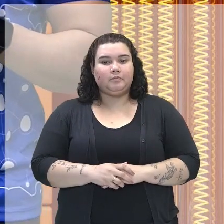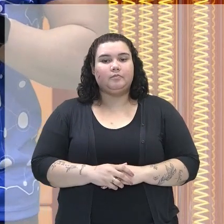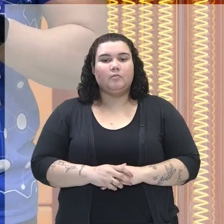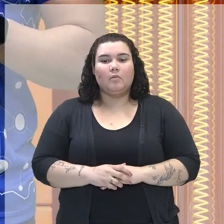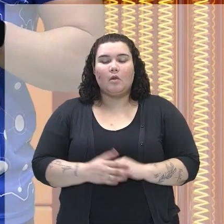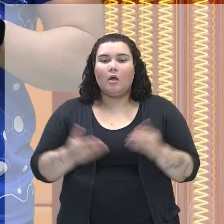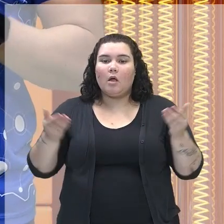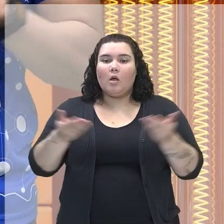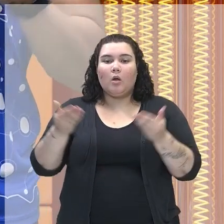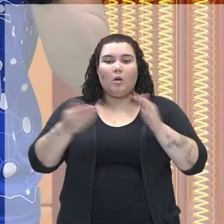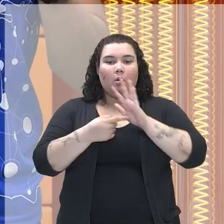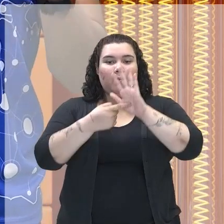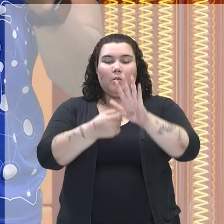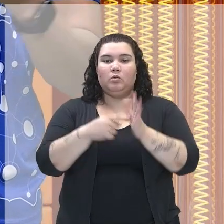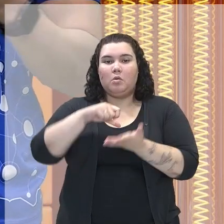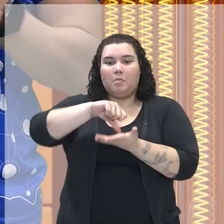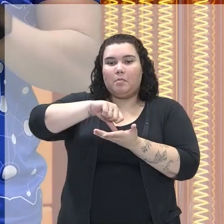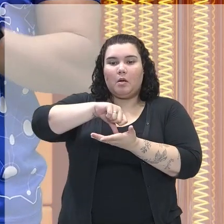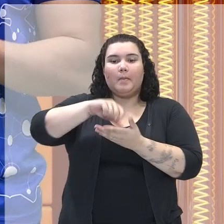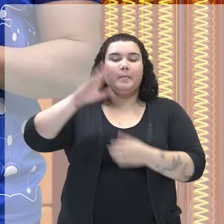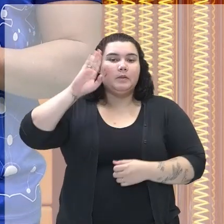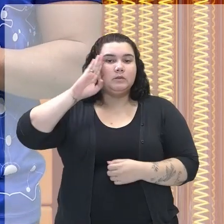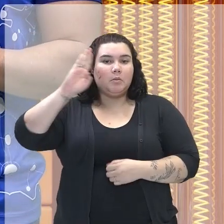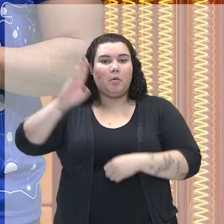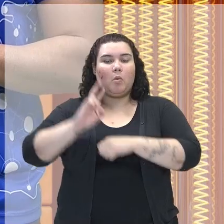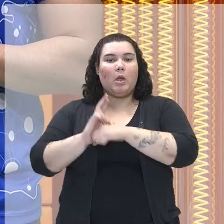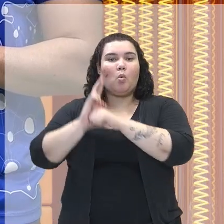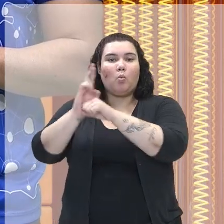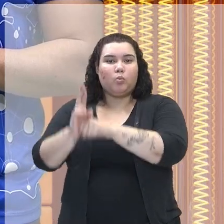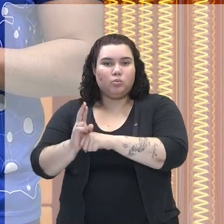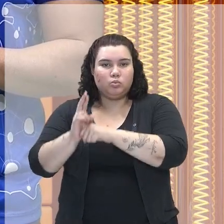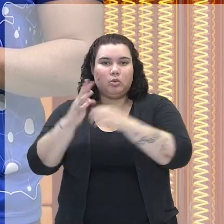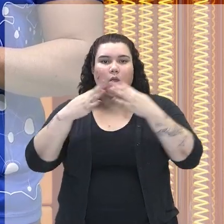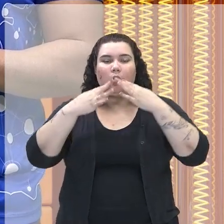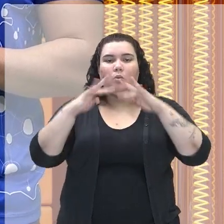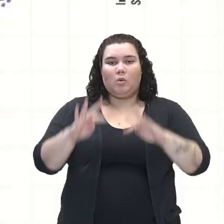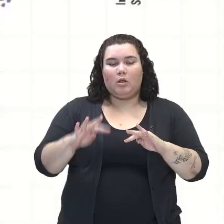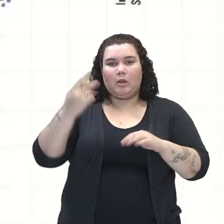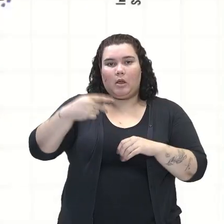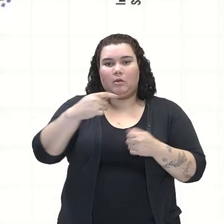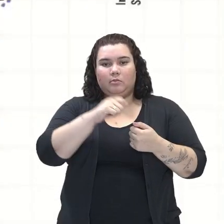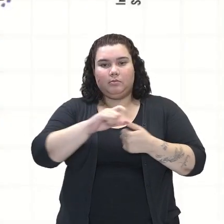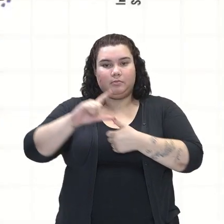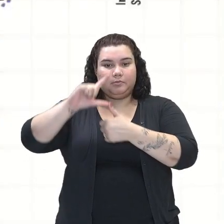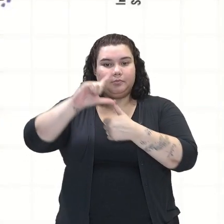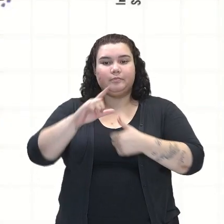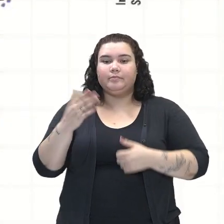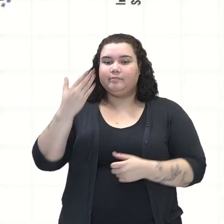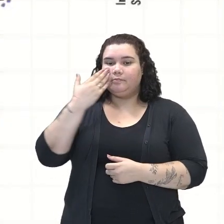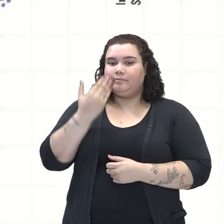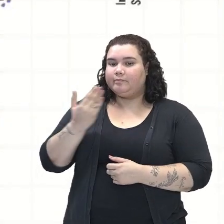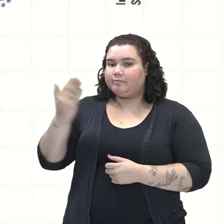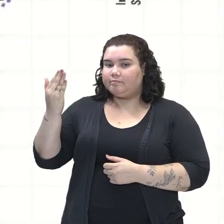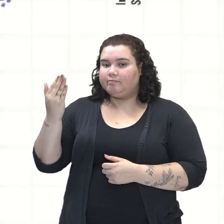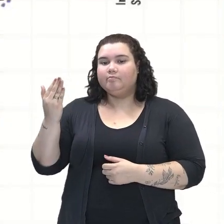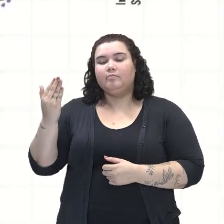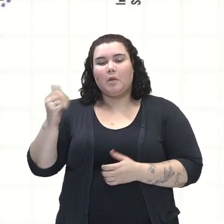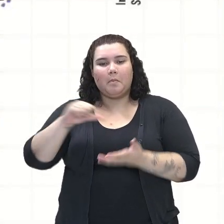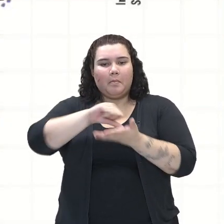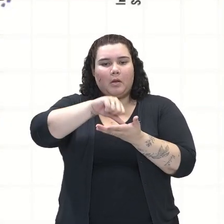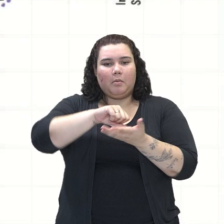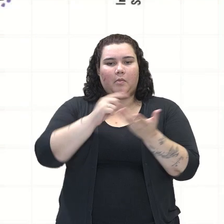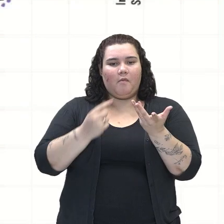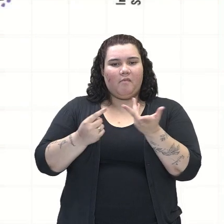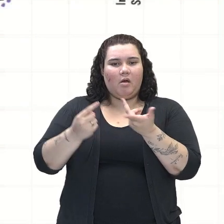vocês um mapa com os principais recursos minerais aqui da América Latina. É um mapa cheio de informações, tá certo? A